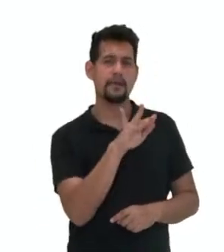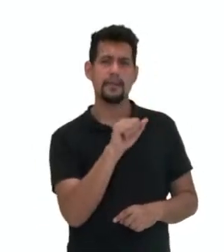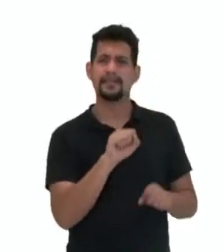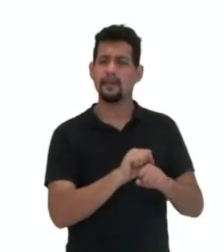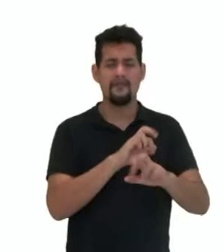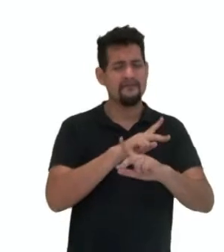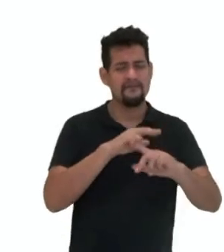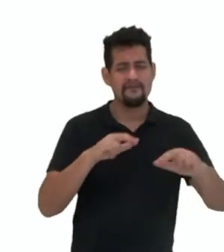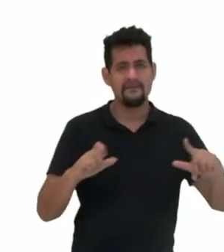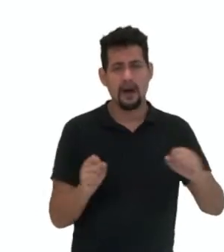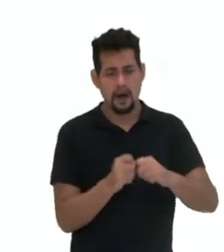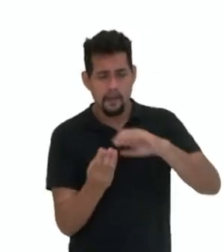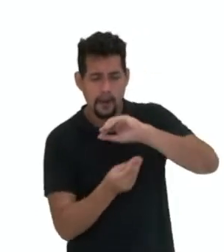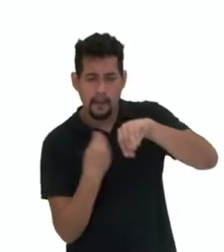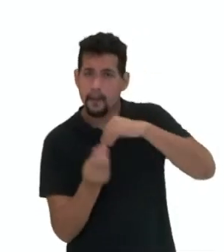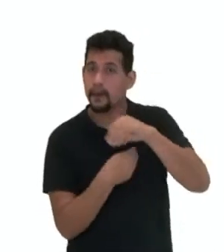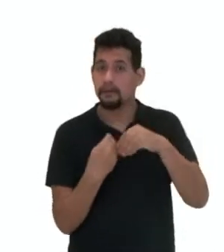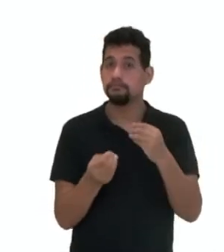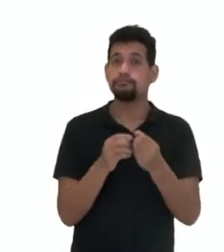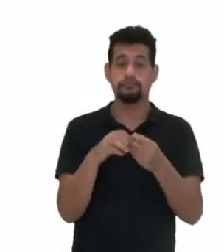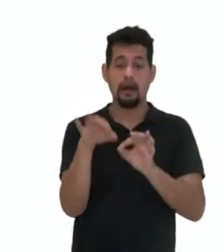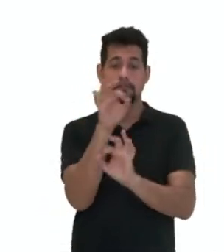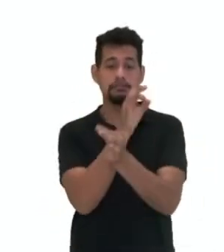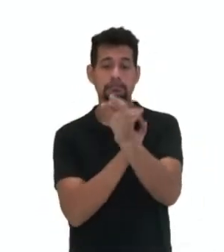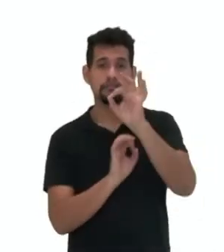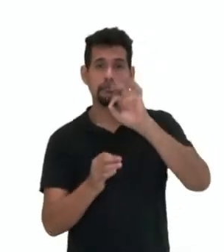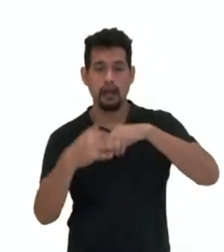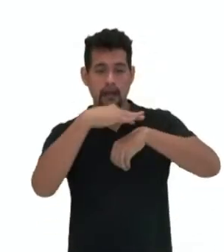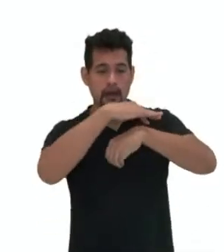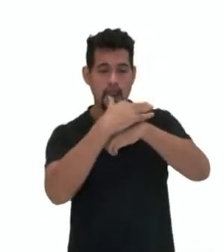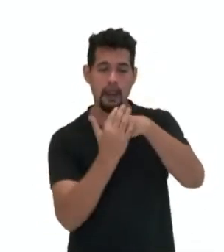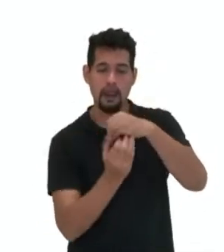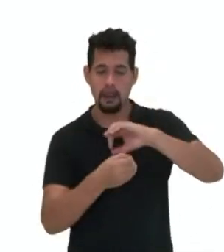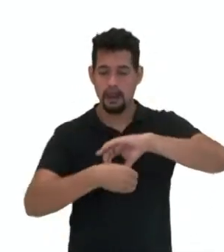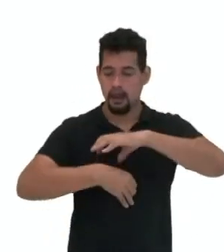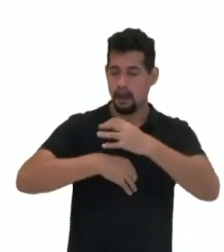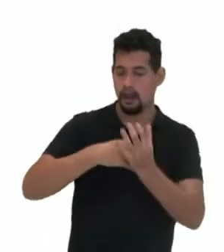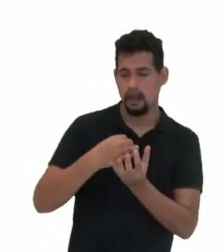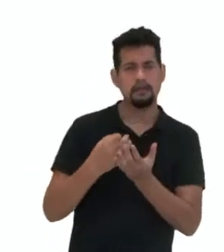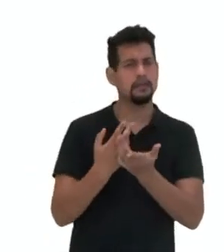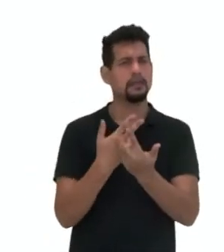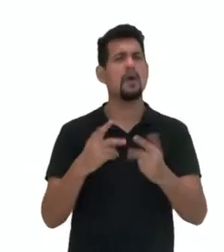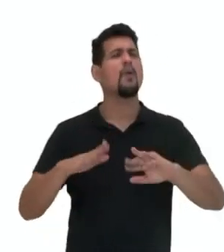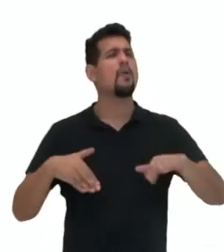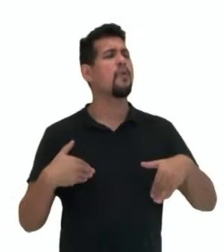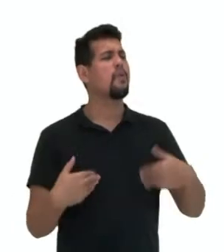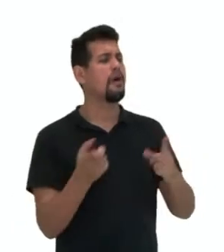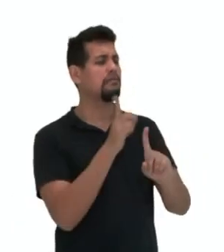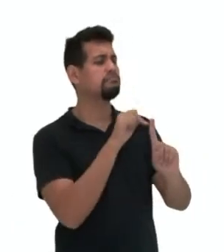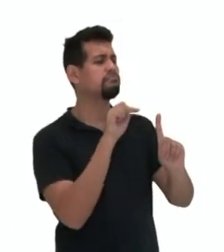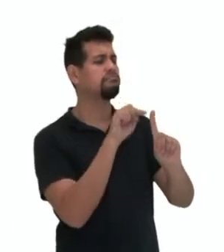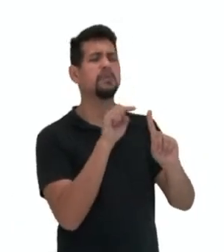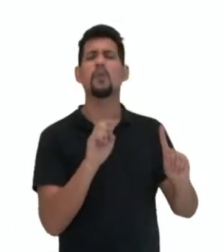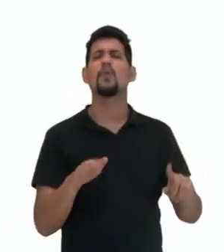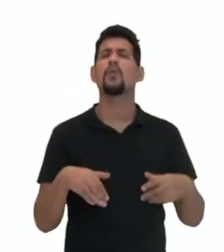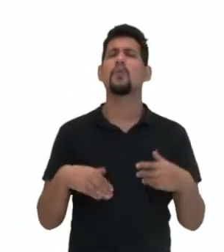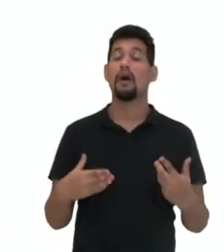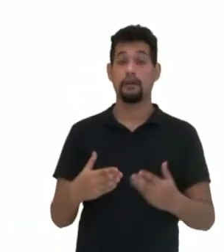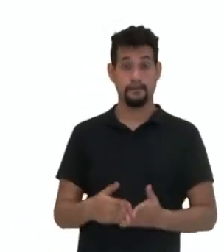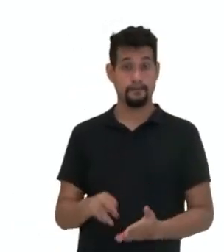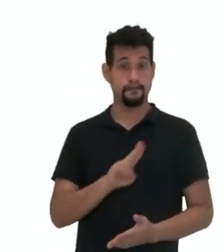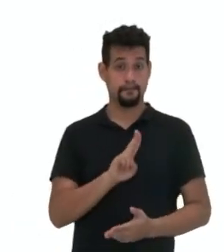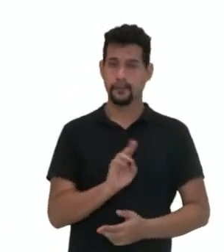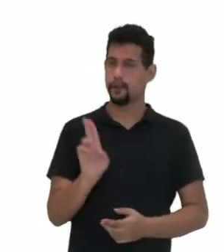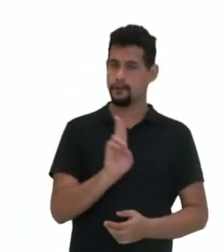muitas substâncias entre as células, muitas substâncias intercelulares. Qual é a função dele? A função de